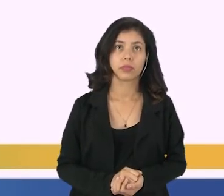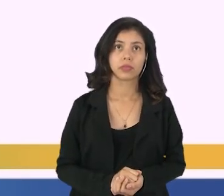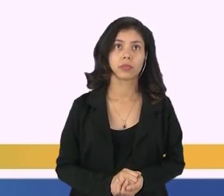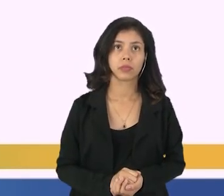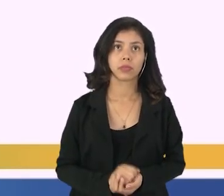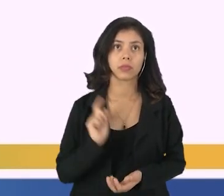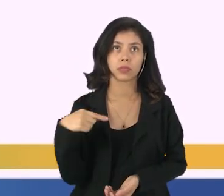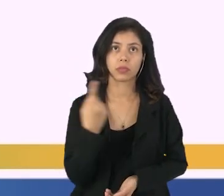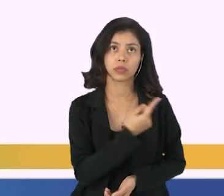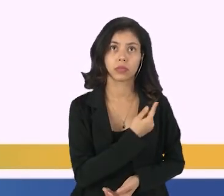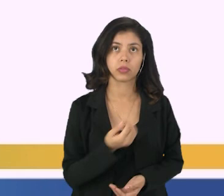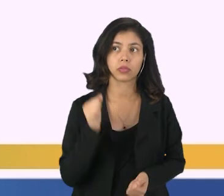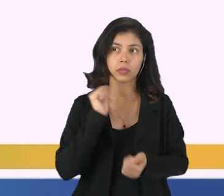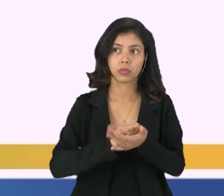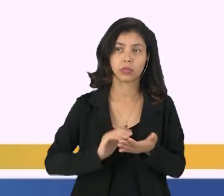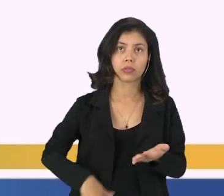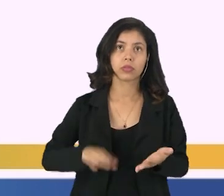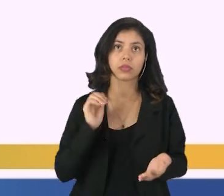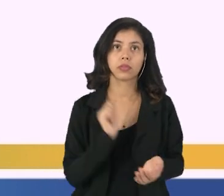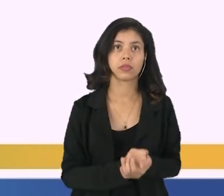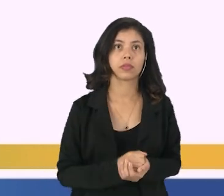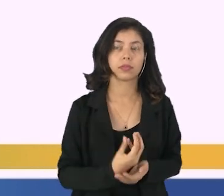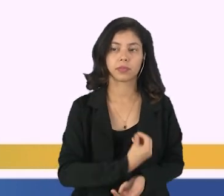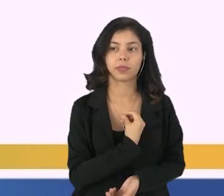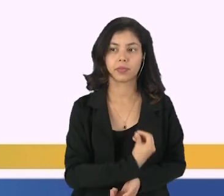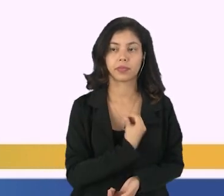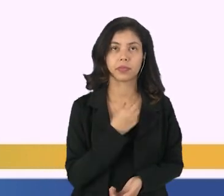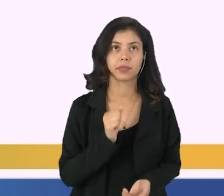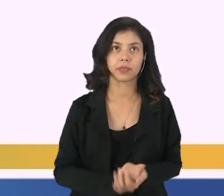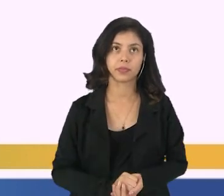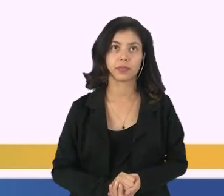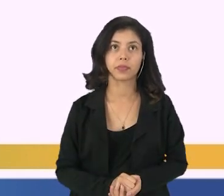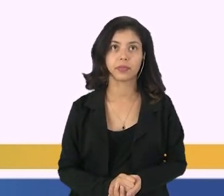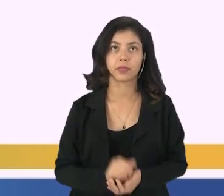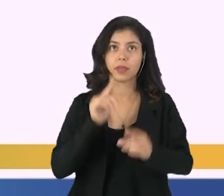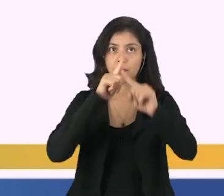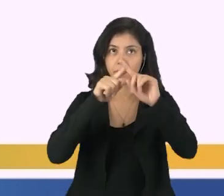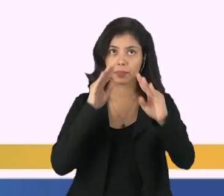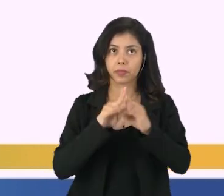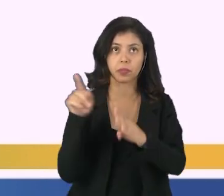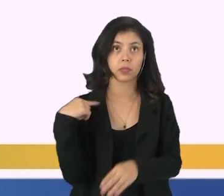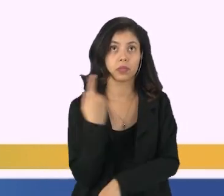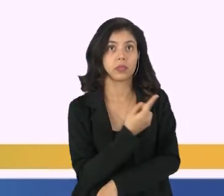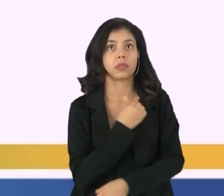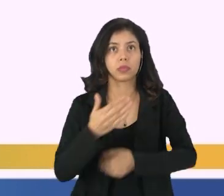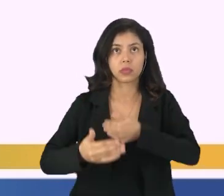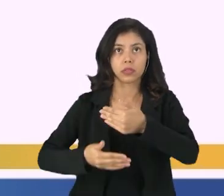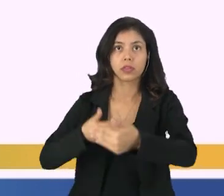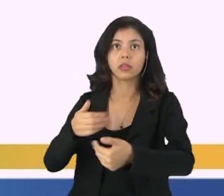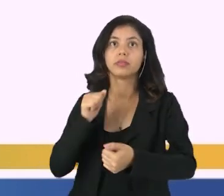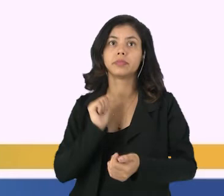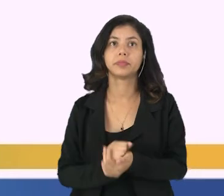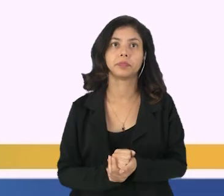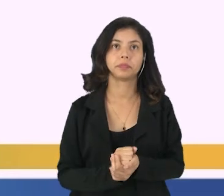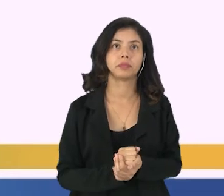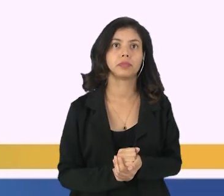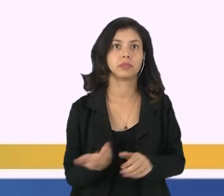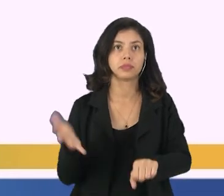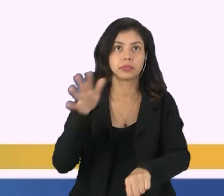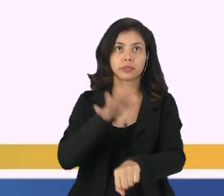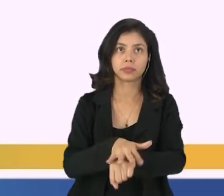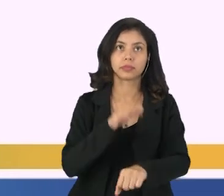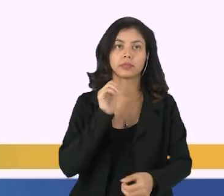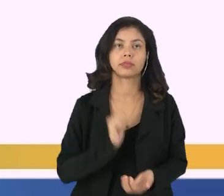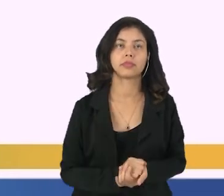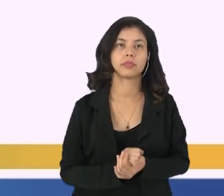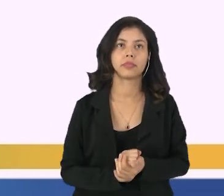então, para o nosso exercitando acerca da presença, né, da igreja no nosso processo colonial. Sob